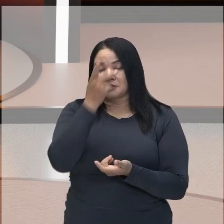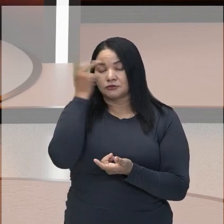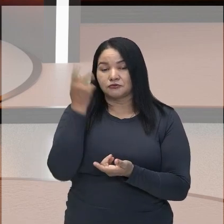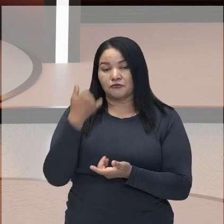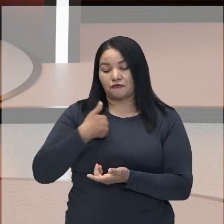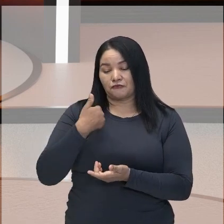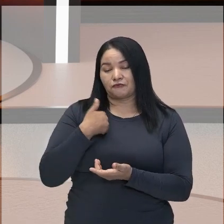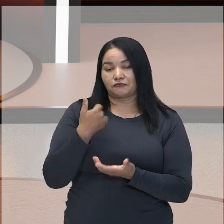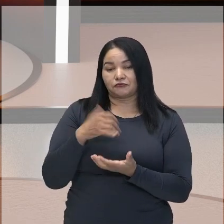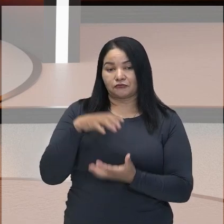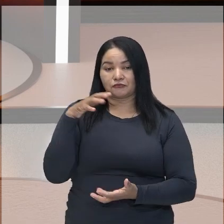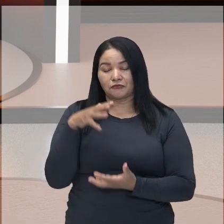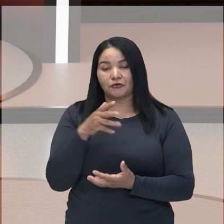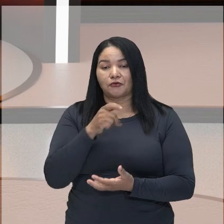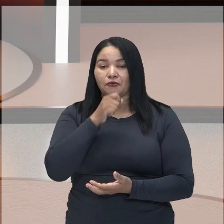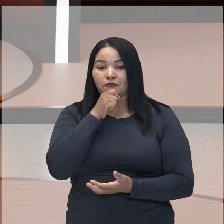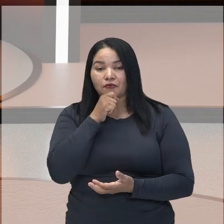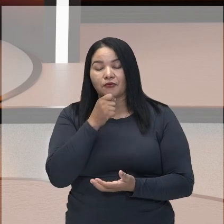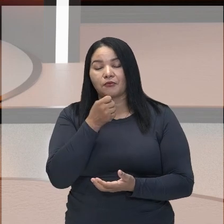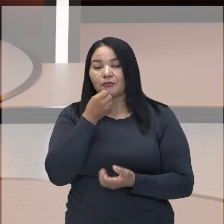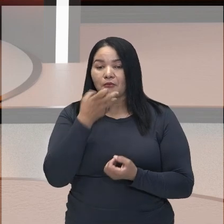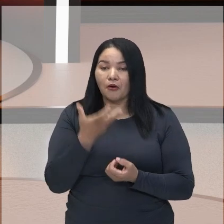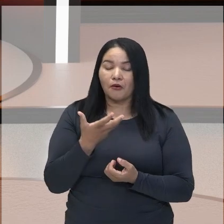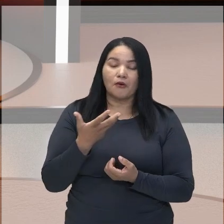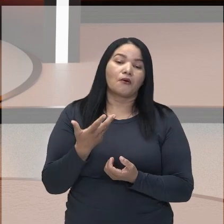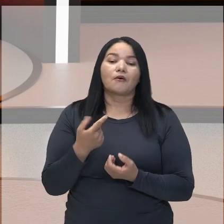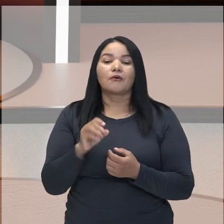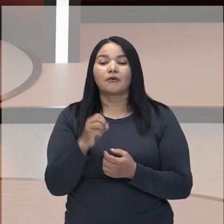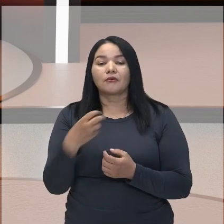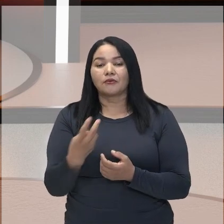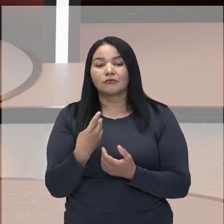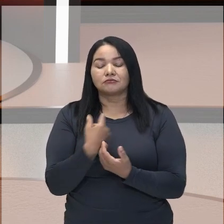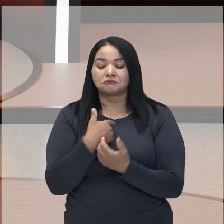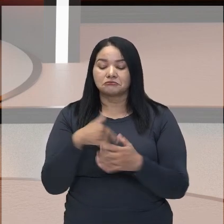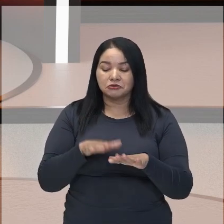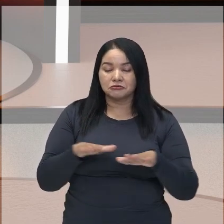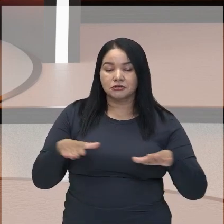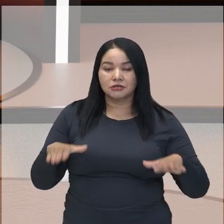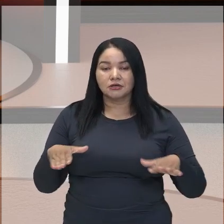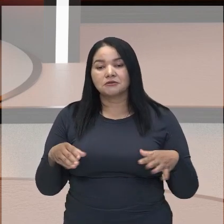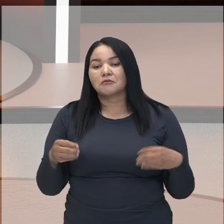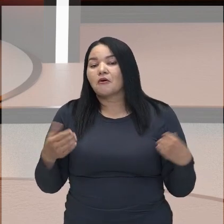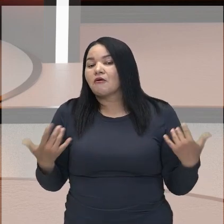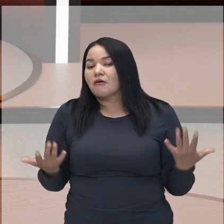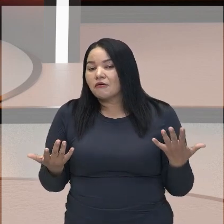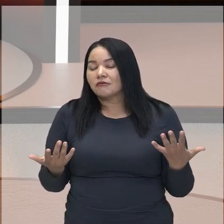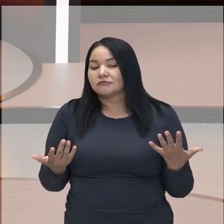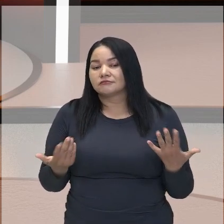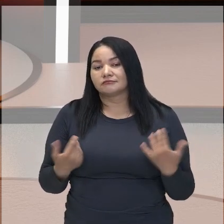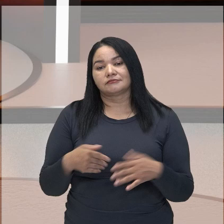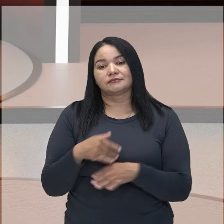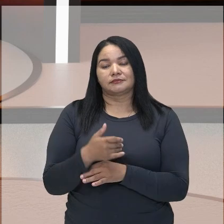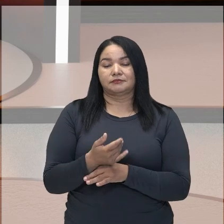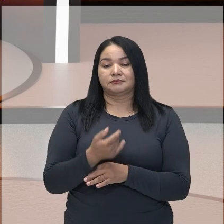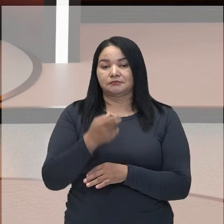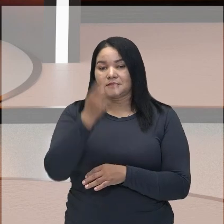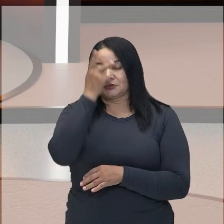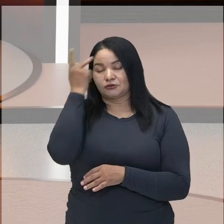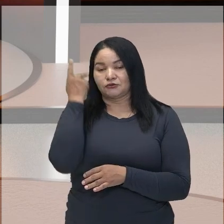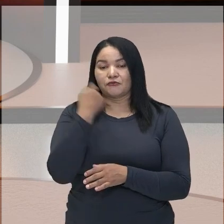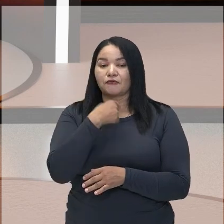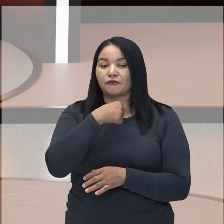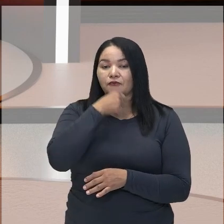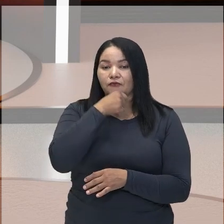envelhecendo bem? Será que vai predominar ali a quantidade de crianças? Gente, o envelhecimento da população no